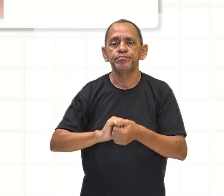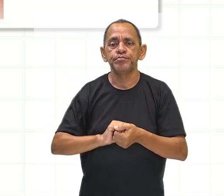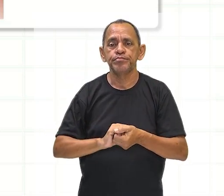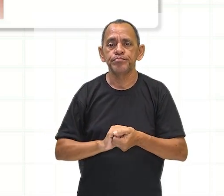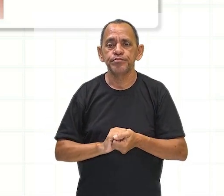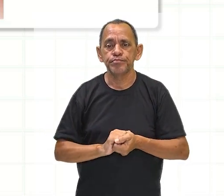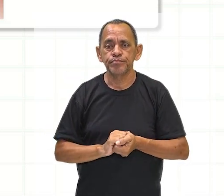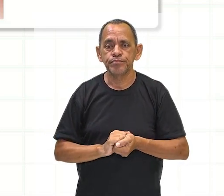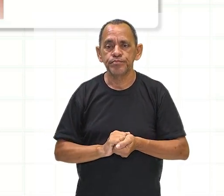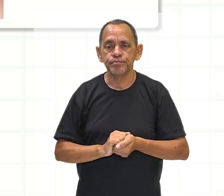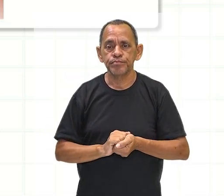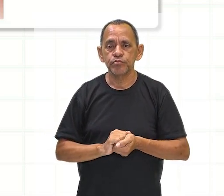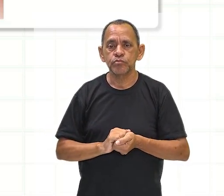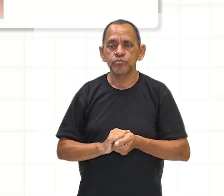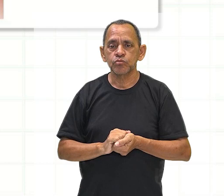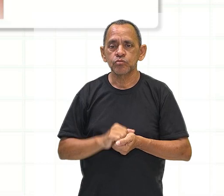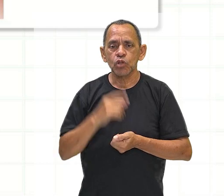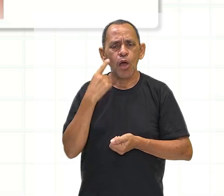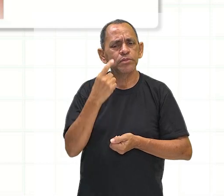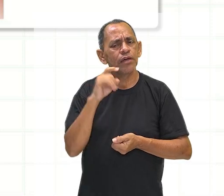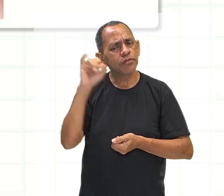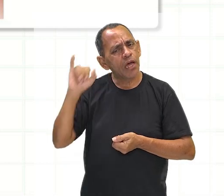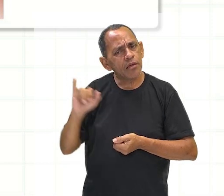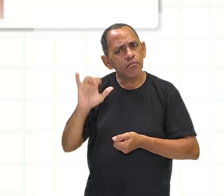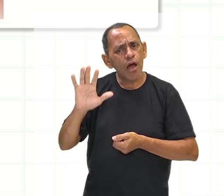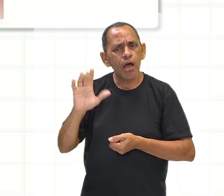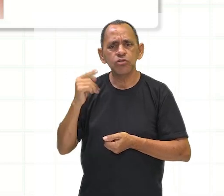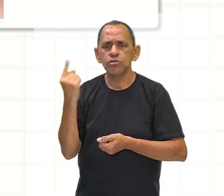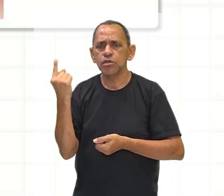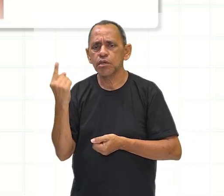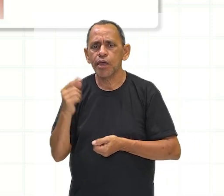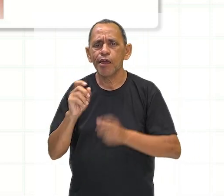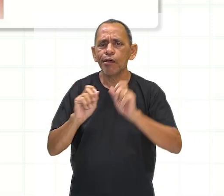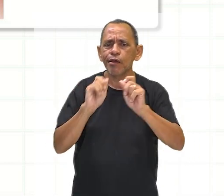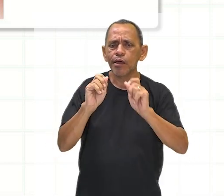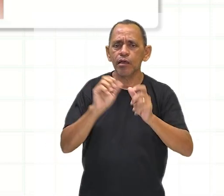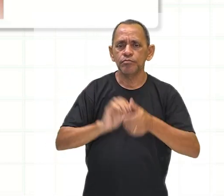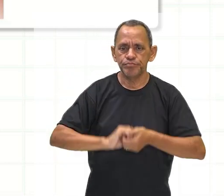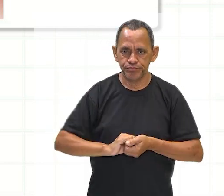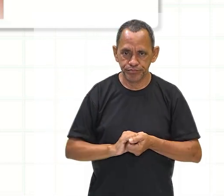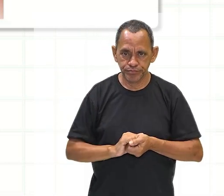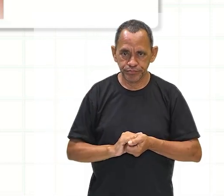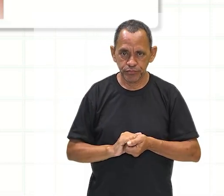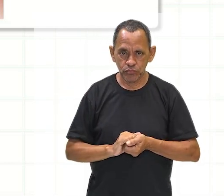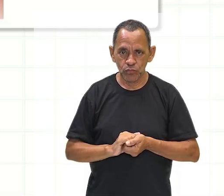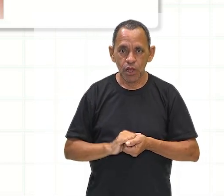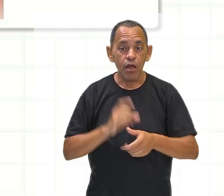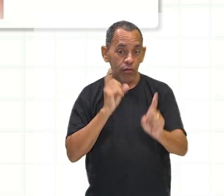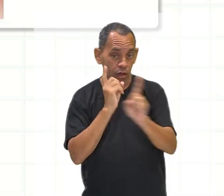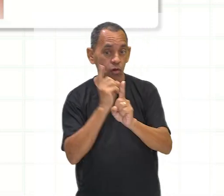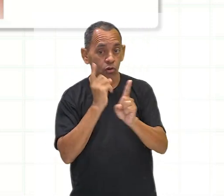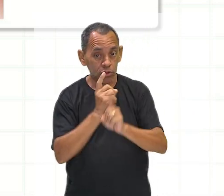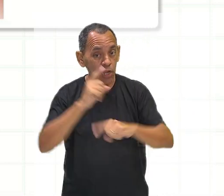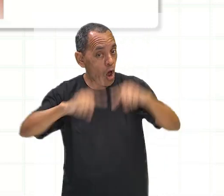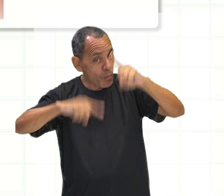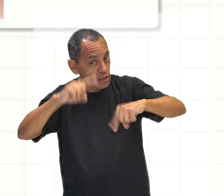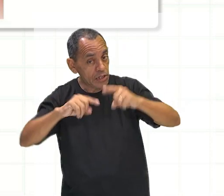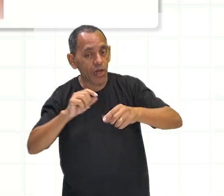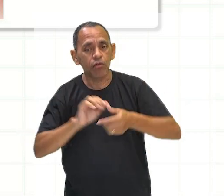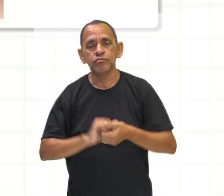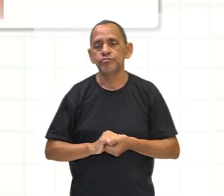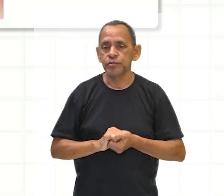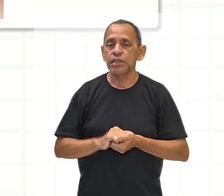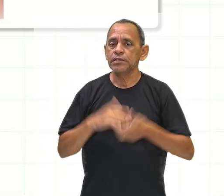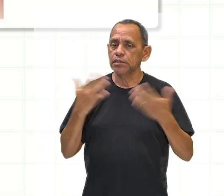tá? Então, como a gente está observando aí na imagem, nessa porção aí superior aos testículos a gente vai encontrar o epidídimo. E qual é a